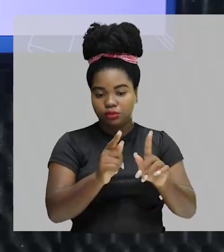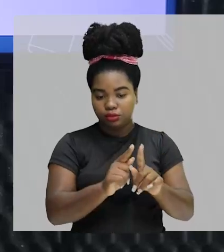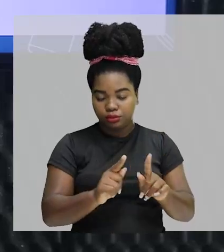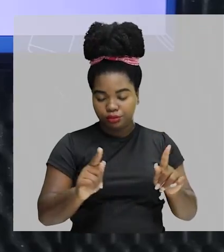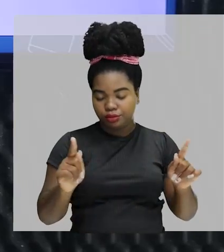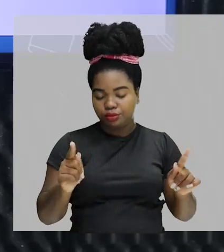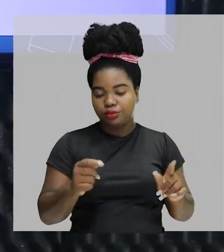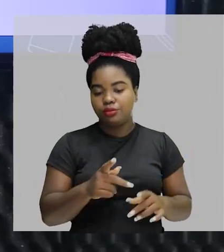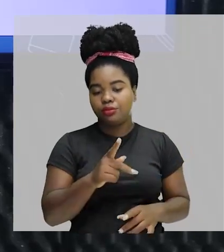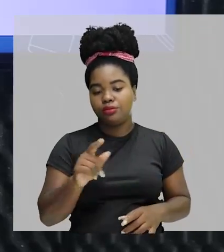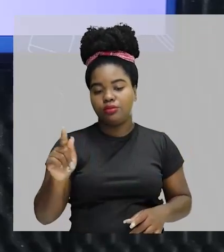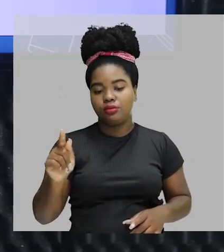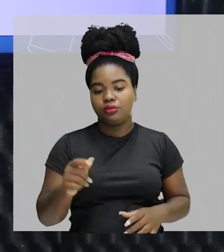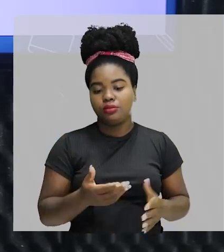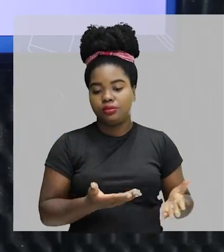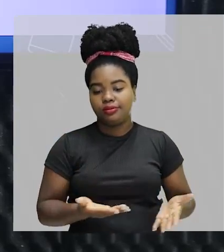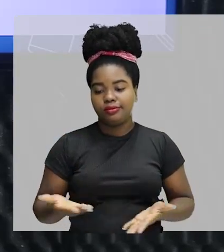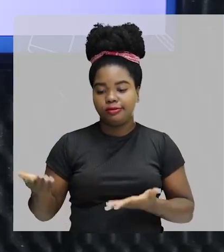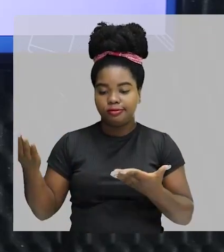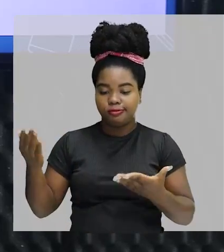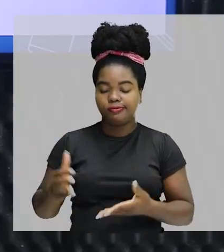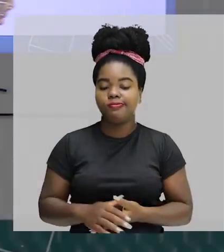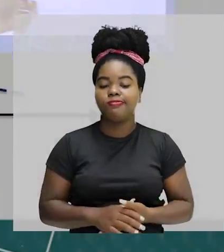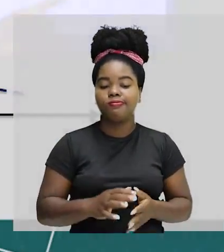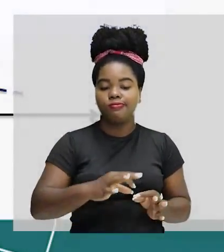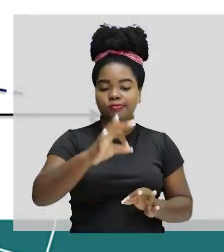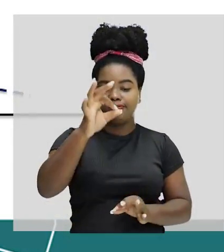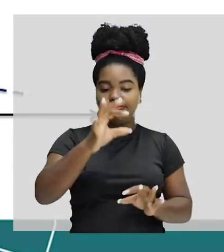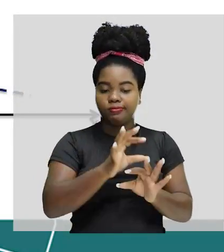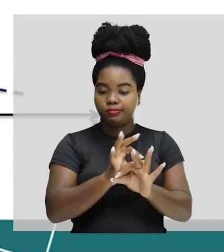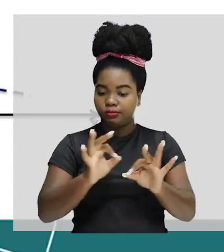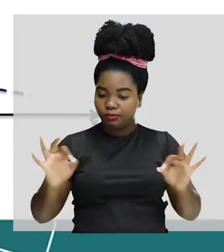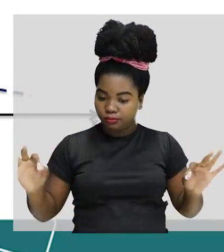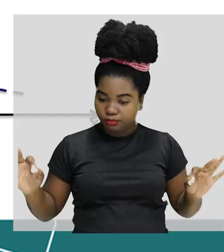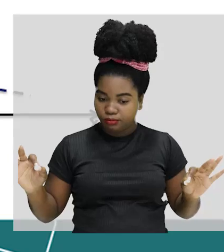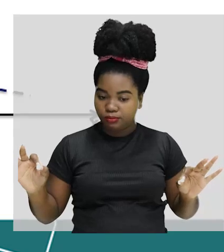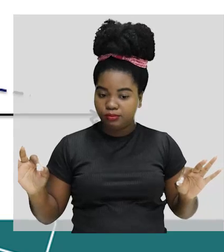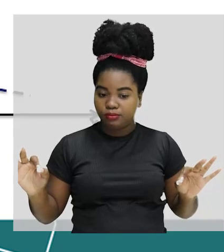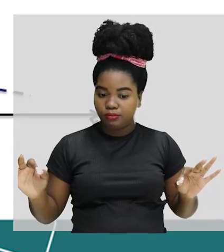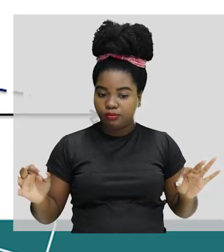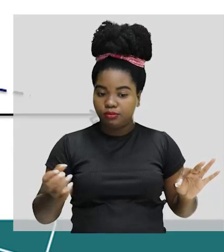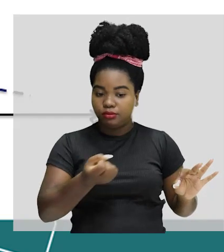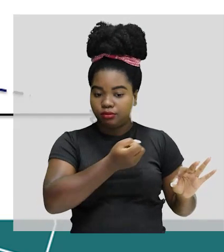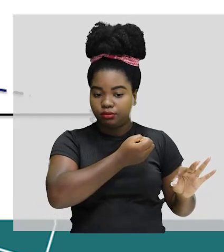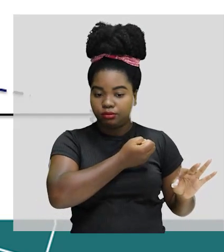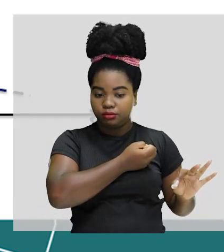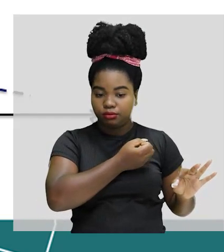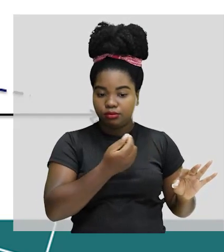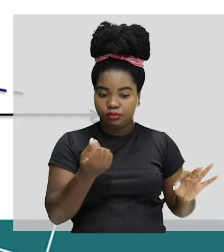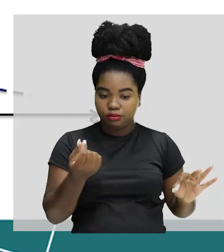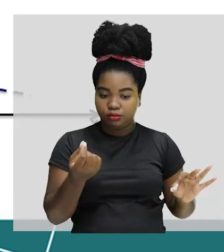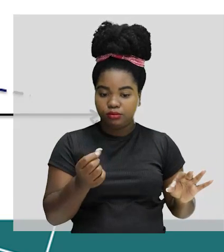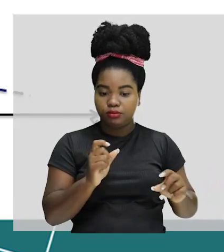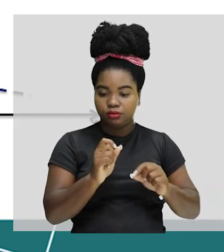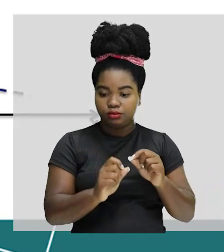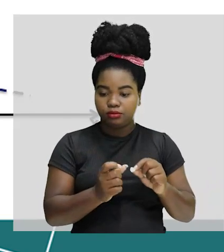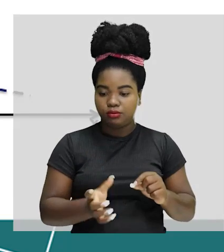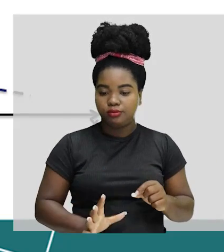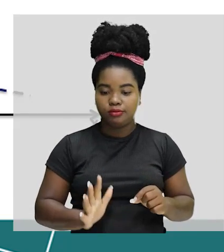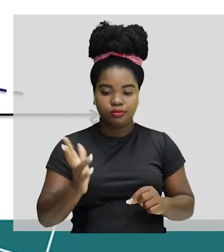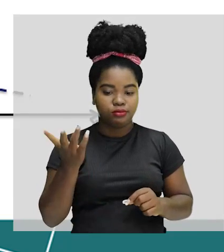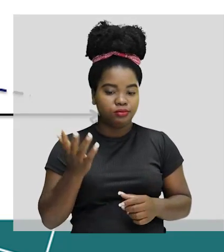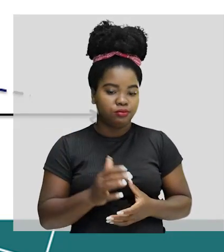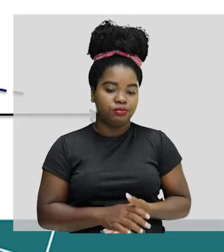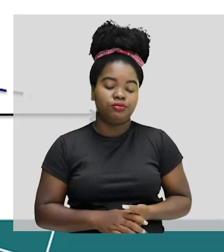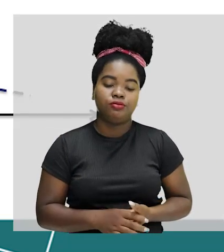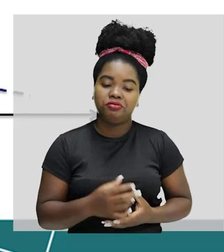gráfica para essa PG. Perceba que agora, aqui, ó, os valores, olha só o que aconteceu. Eu não